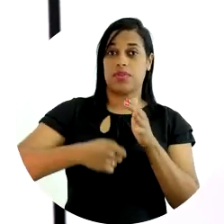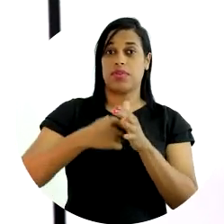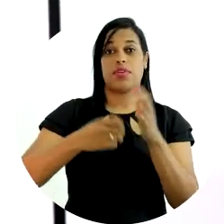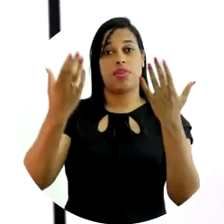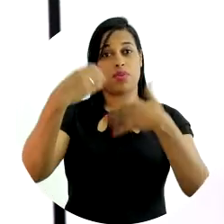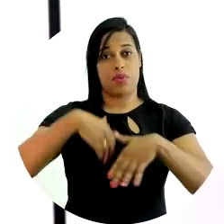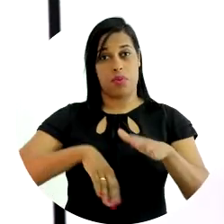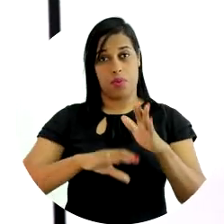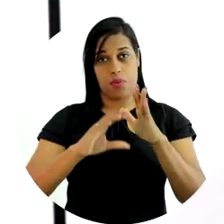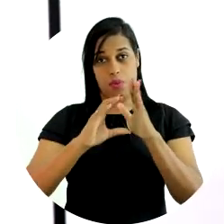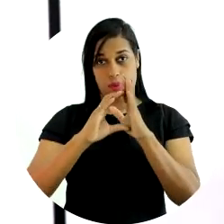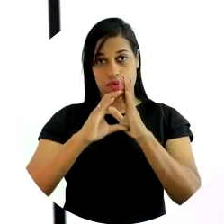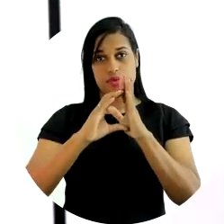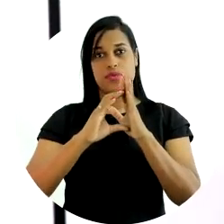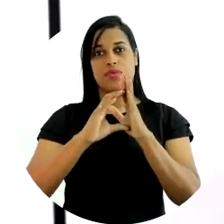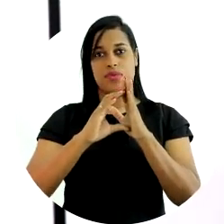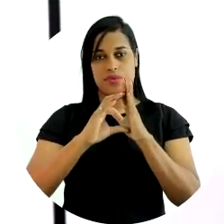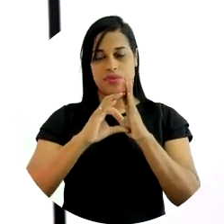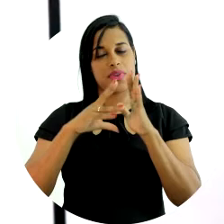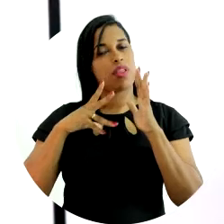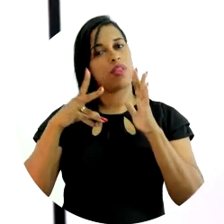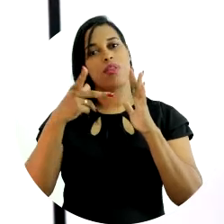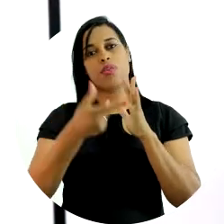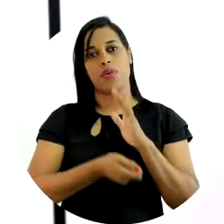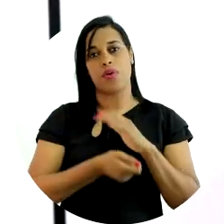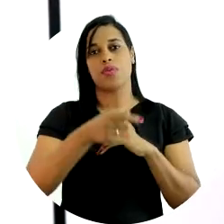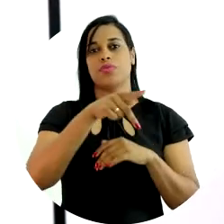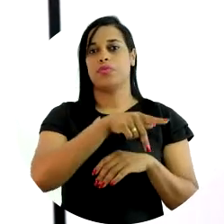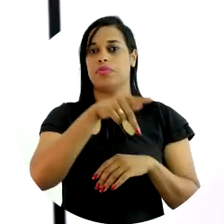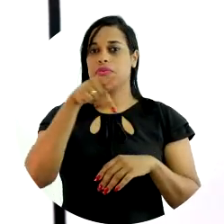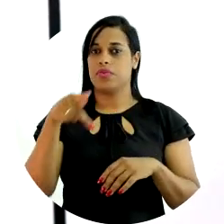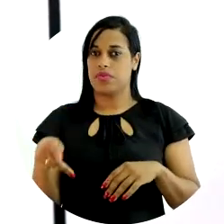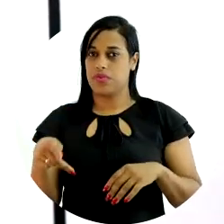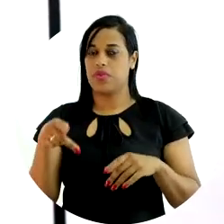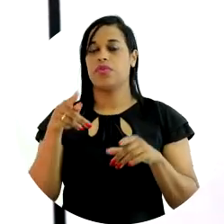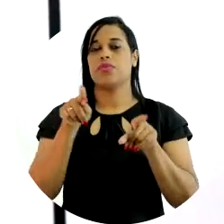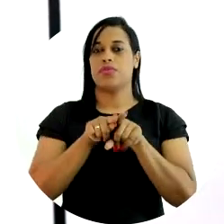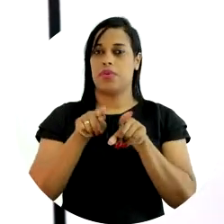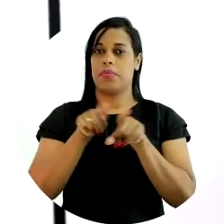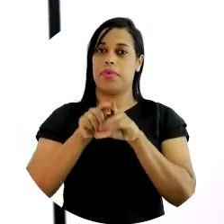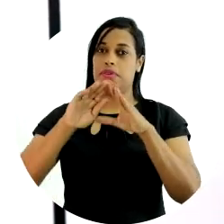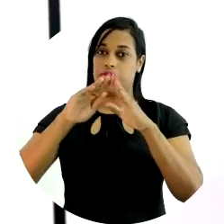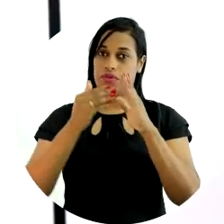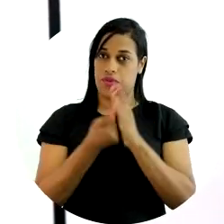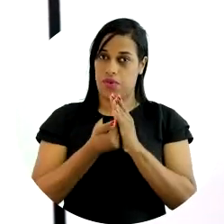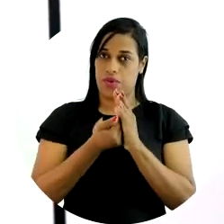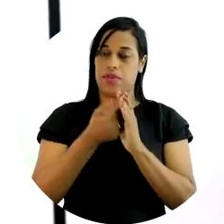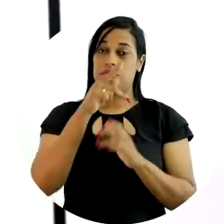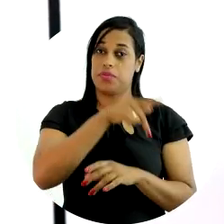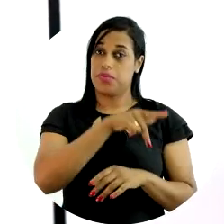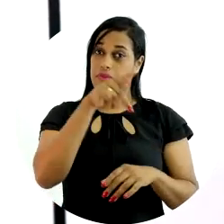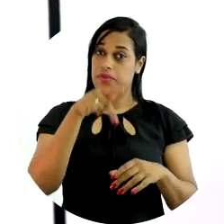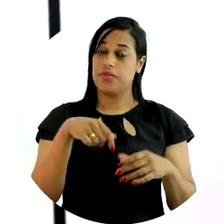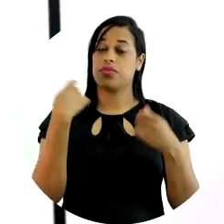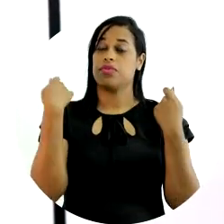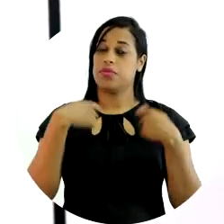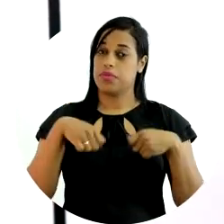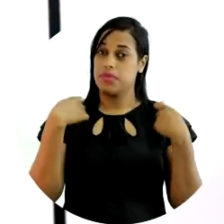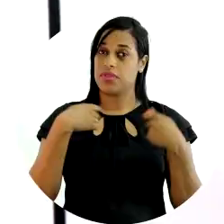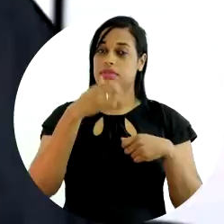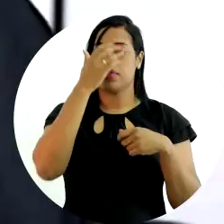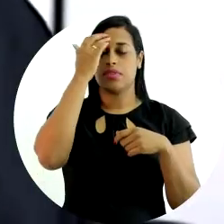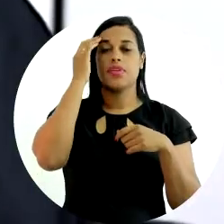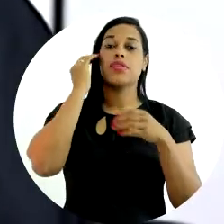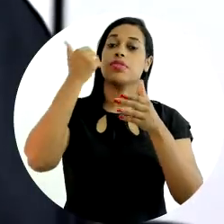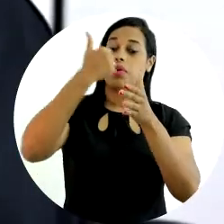a obrigatoriedade do concurso público para todos os funcionários públicos, e aí especificamente para a escola, né? Então os